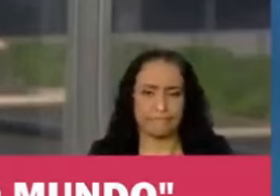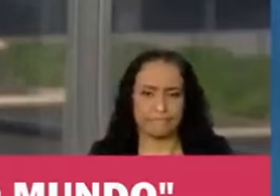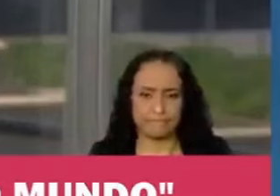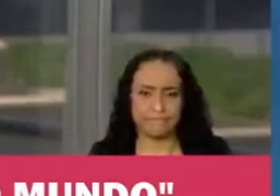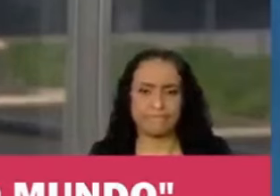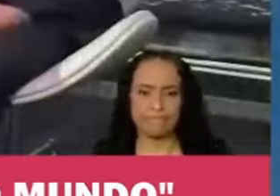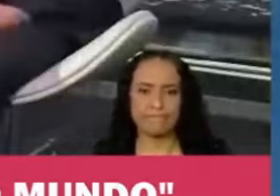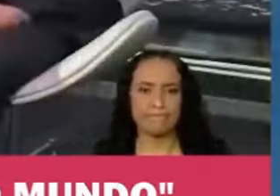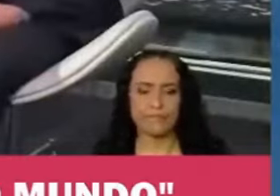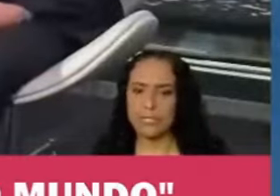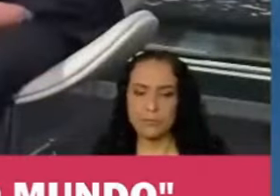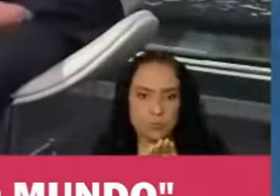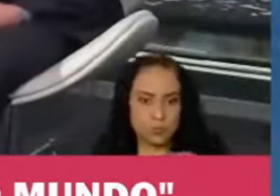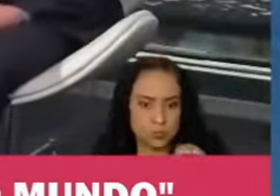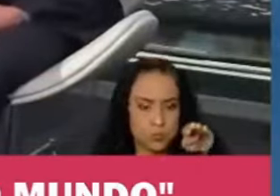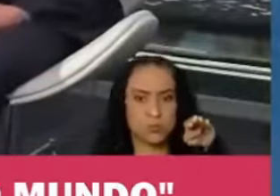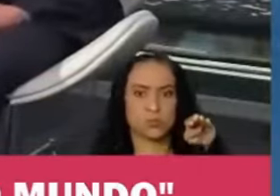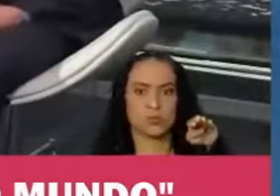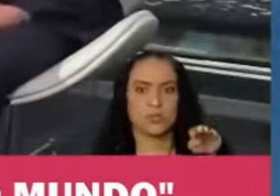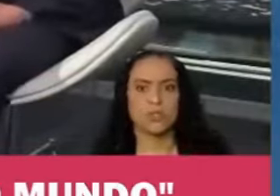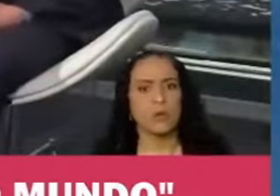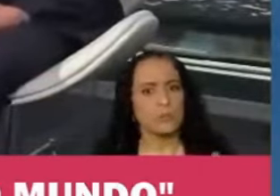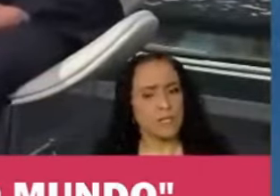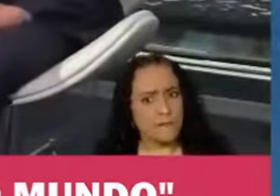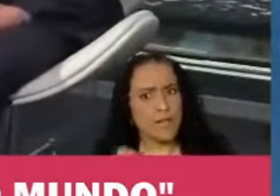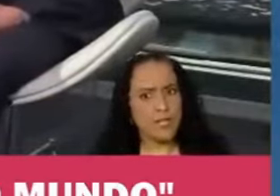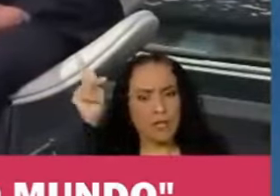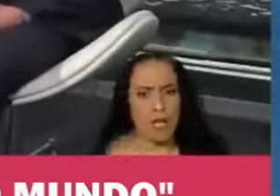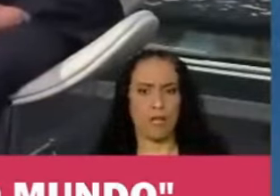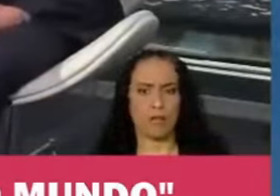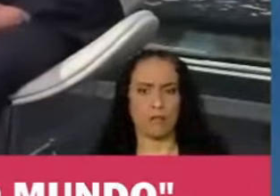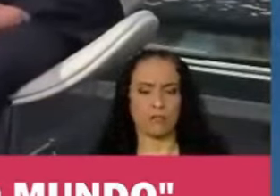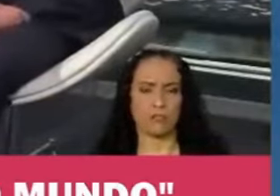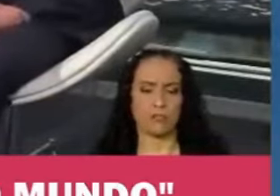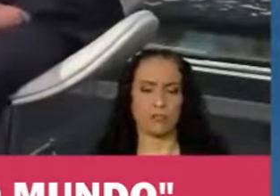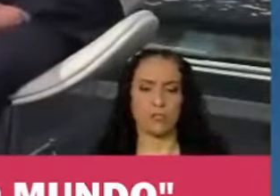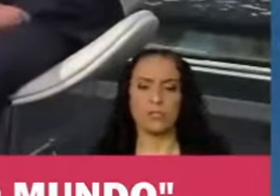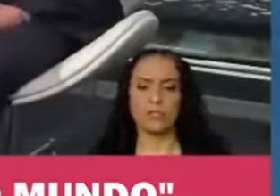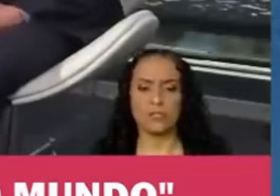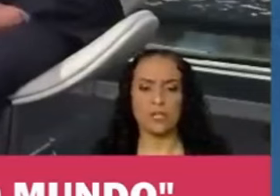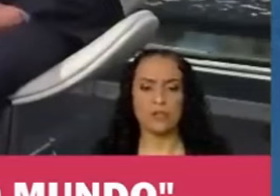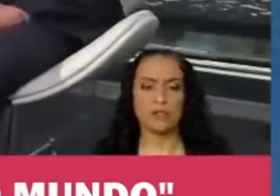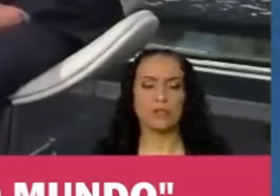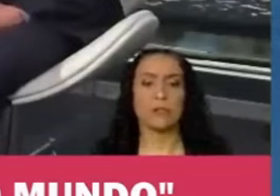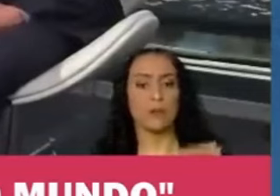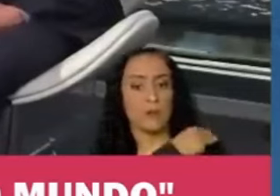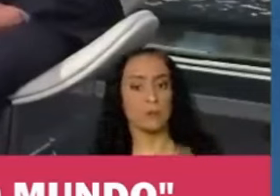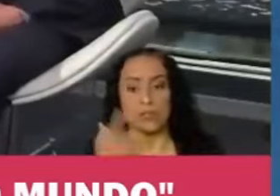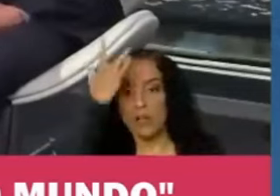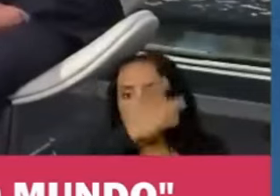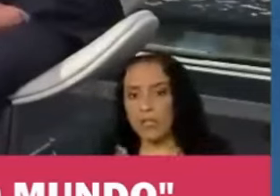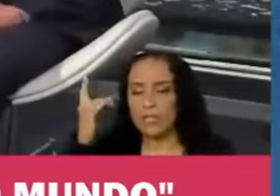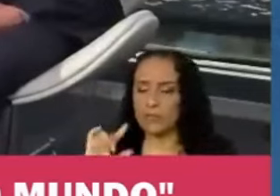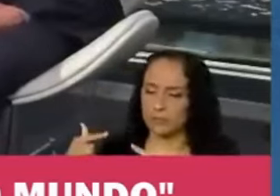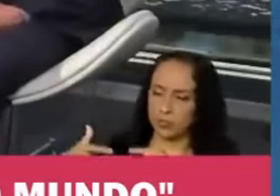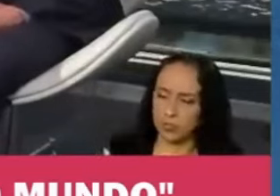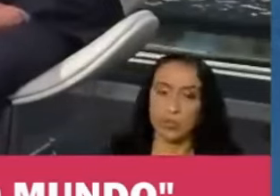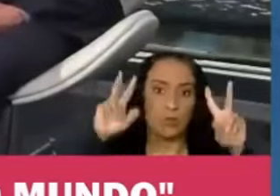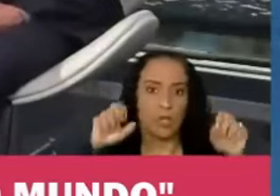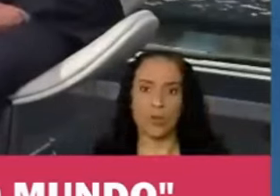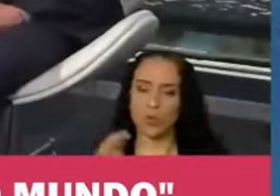pobreza. Aprofundando as desigualdades. Aprofundando as desigualdades. Então é preciso enfrentar essa realidade. E o ministro Fernando Haddad trabalhou muito esse tema durante todo esse